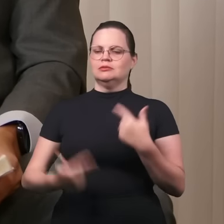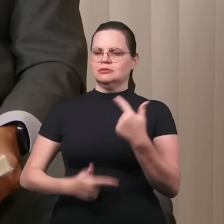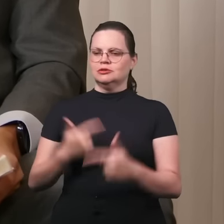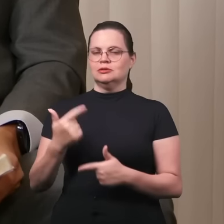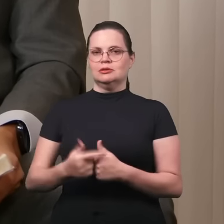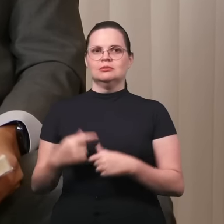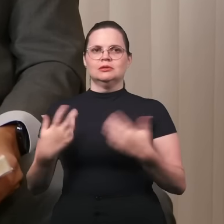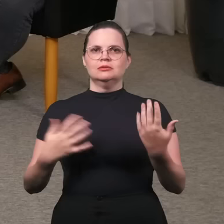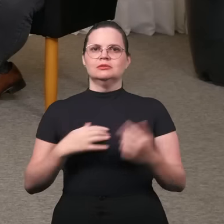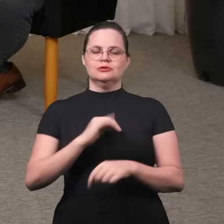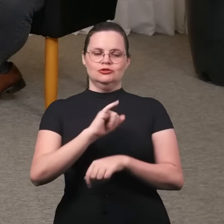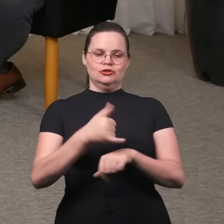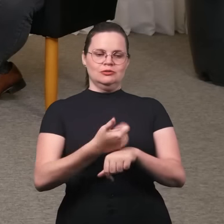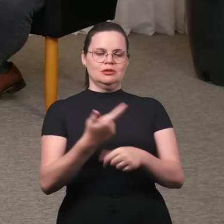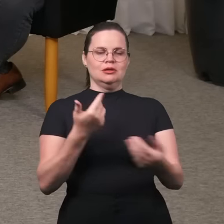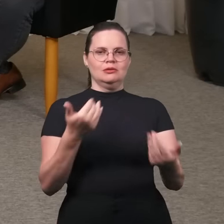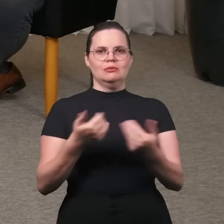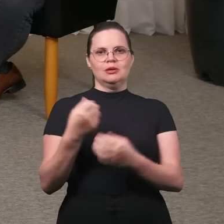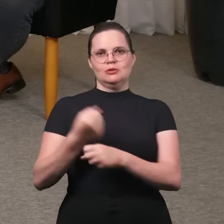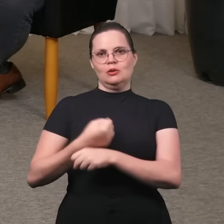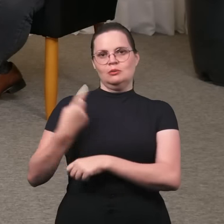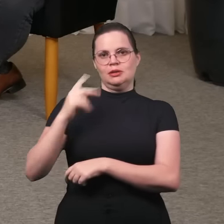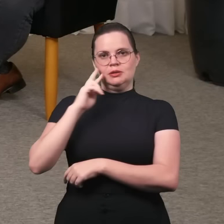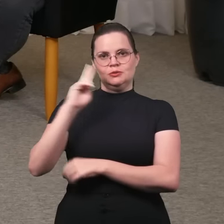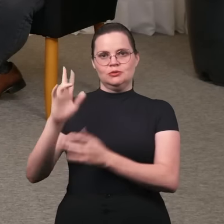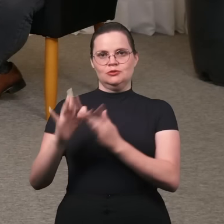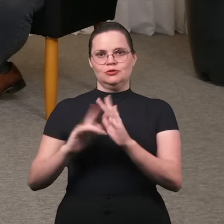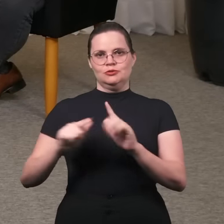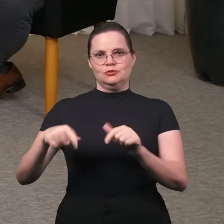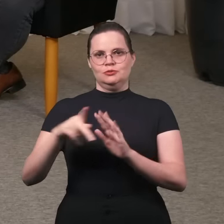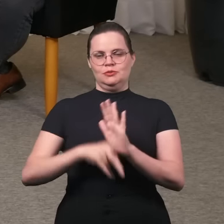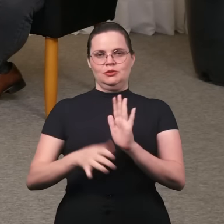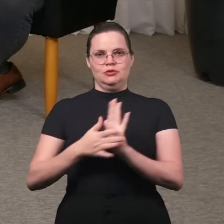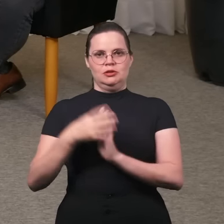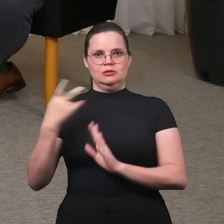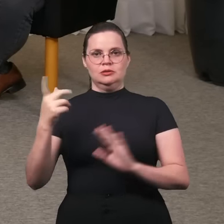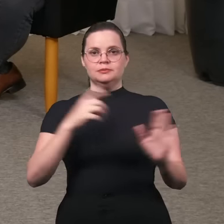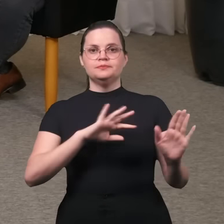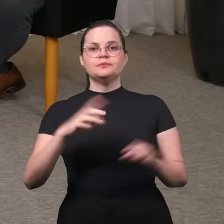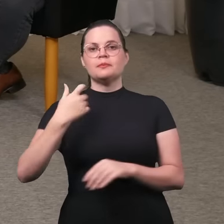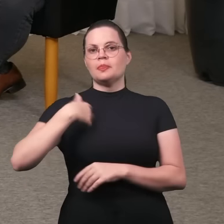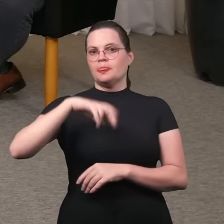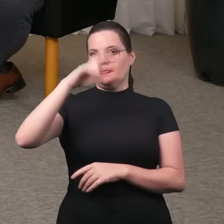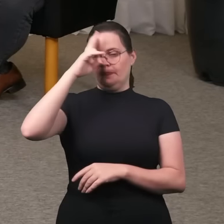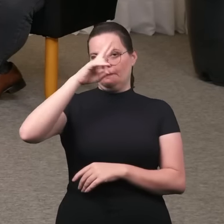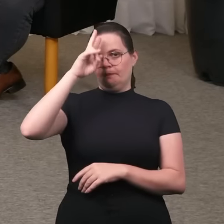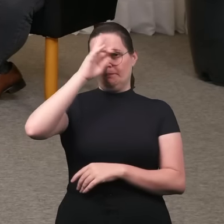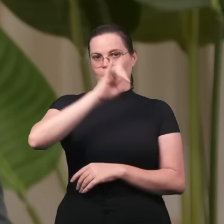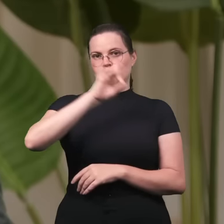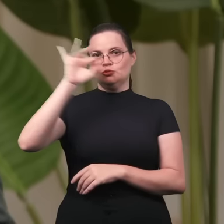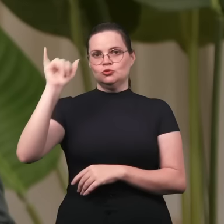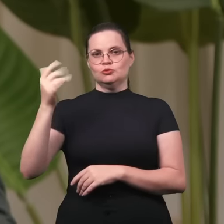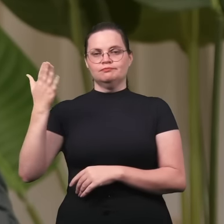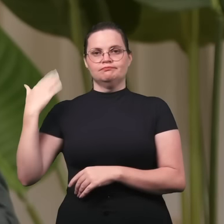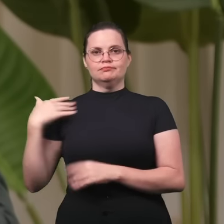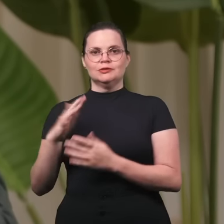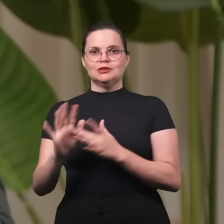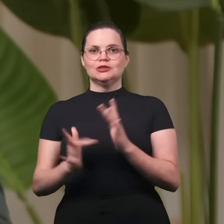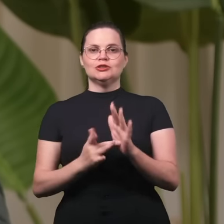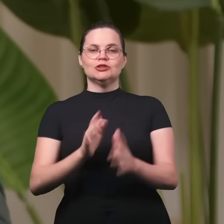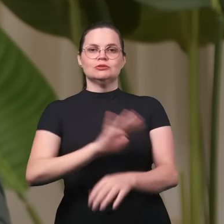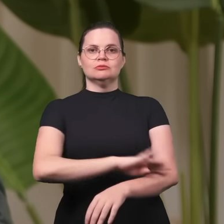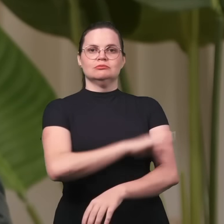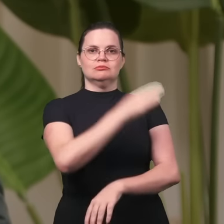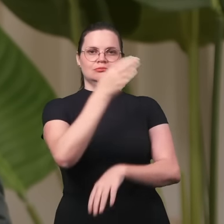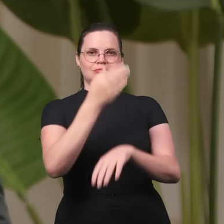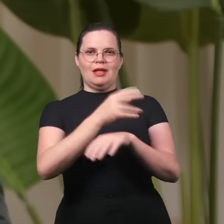Espírito. Eu me lembro de quando Jesus com seus discípulos estavam subindo a Jerusalém e eles tiveram que